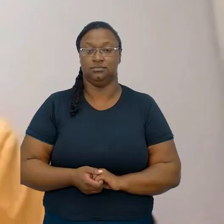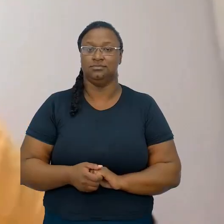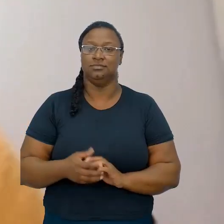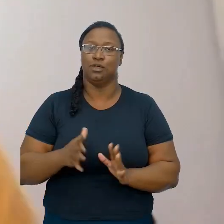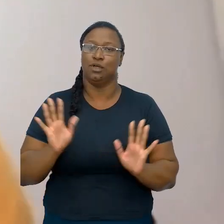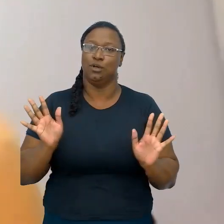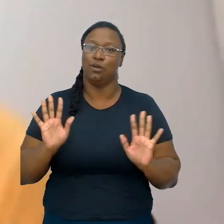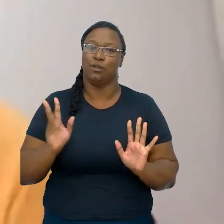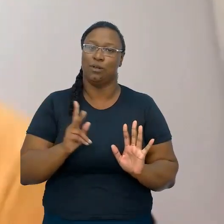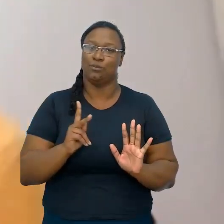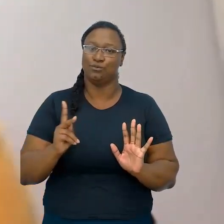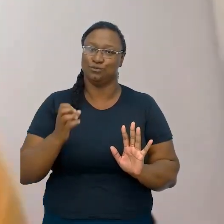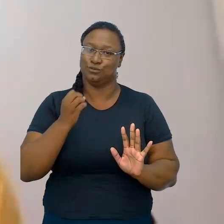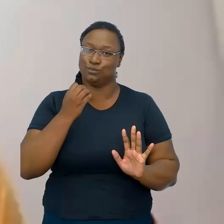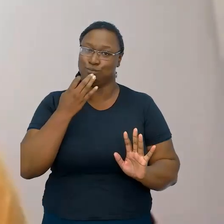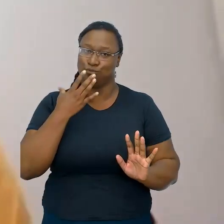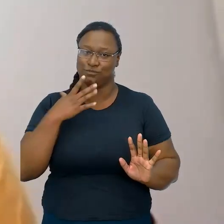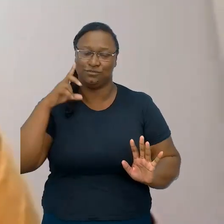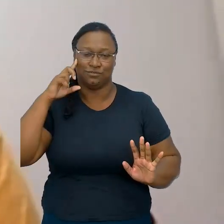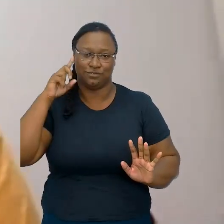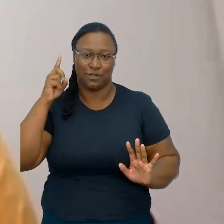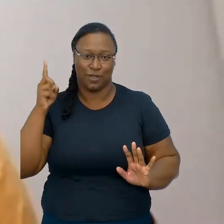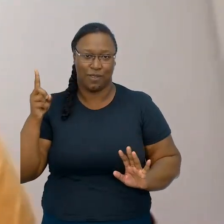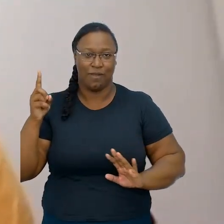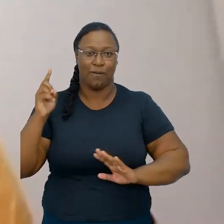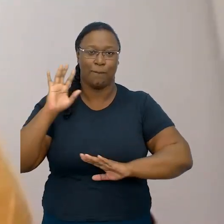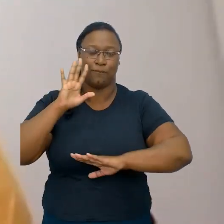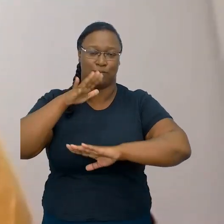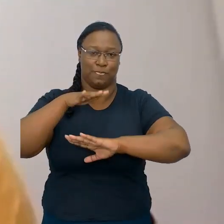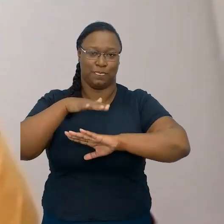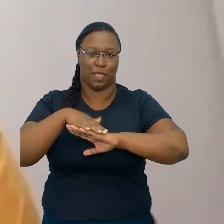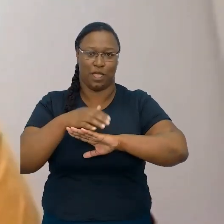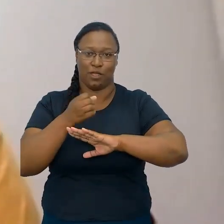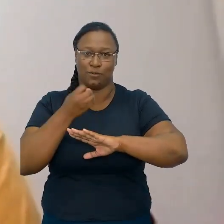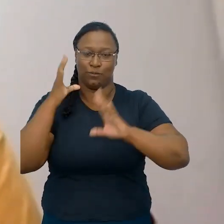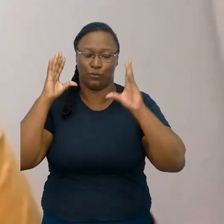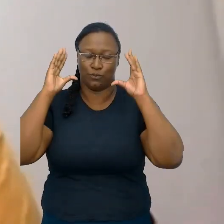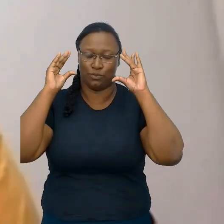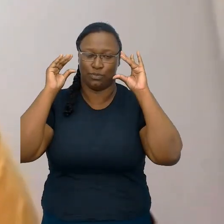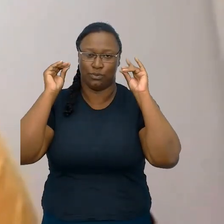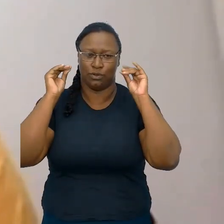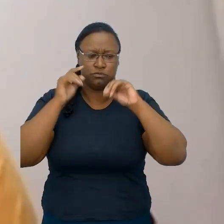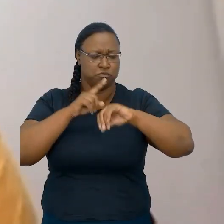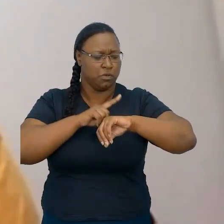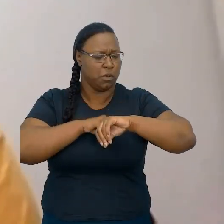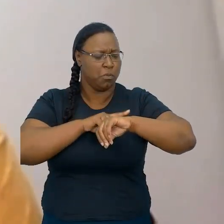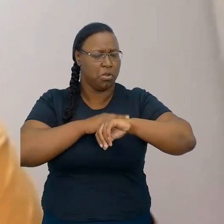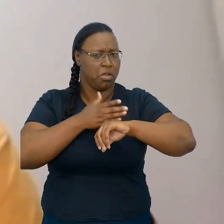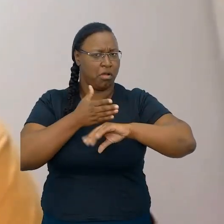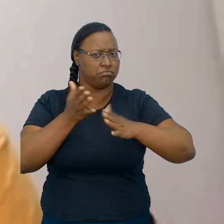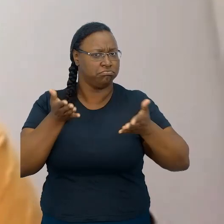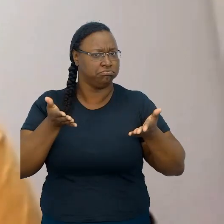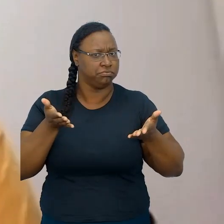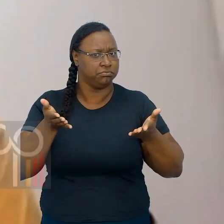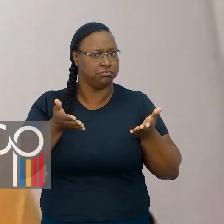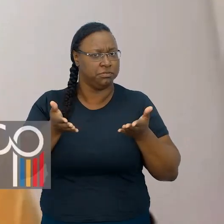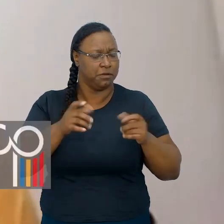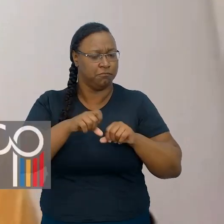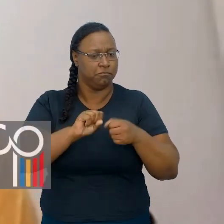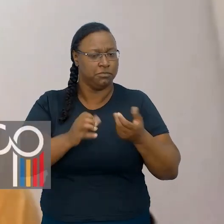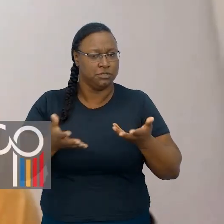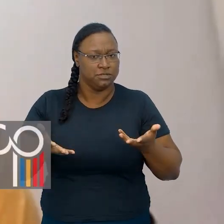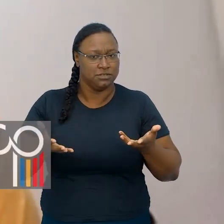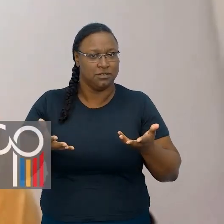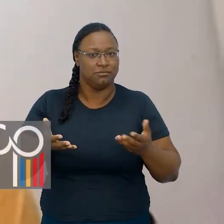Olá, professores, bom dia, boa tarde, boa noite, seja lá qual horário vocês estão acompanhando essa formação, né, de